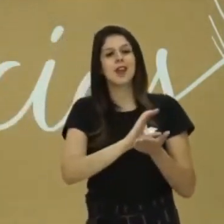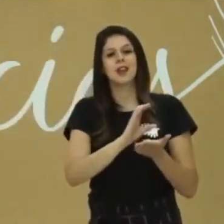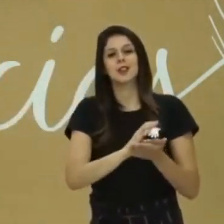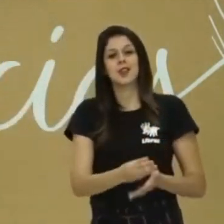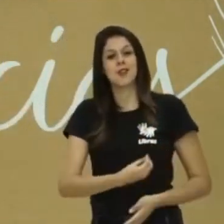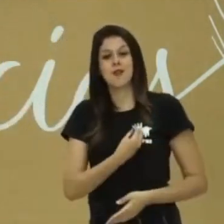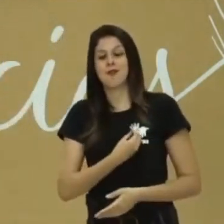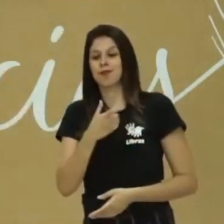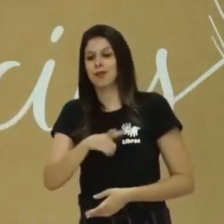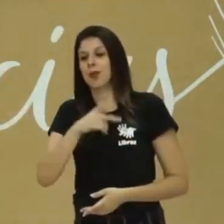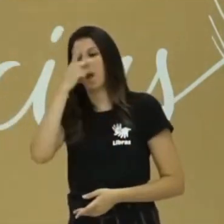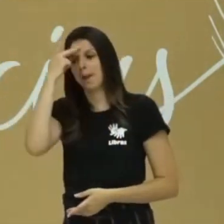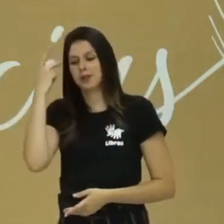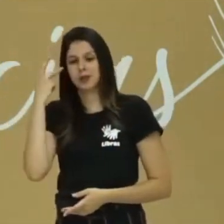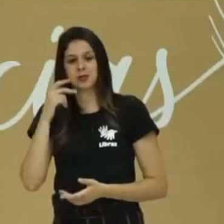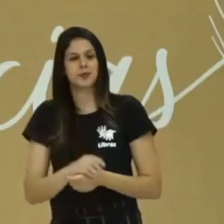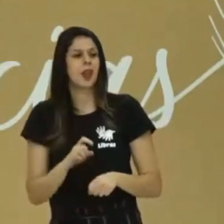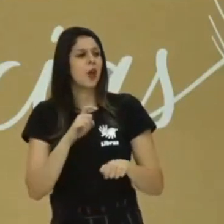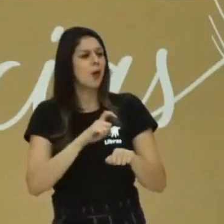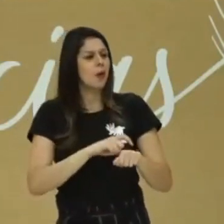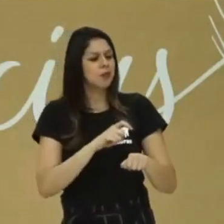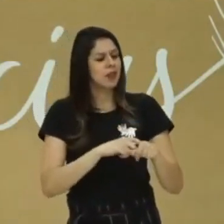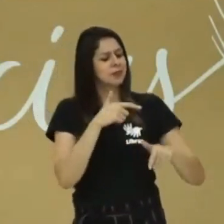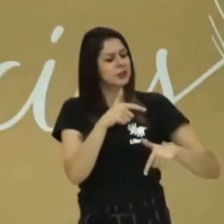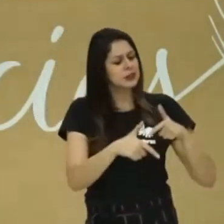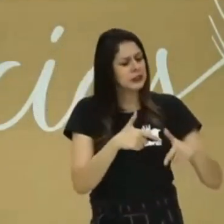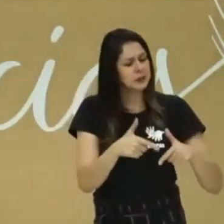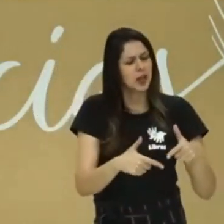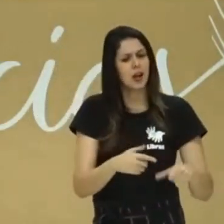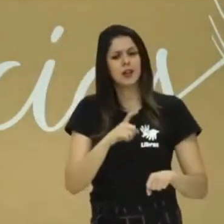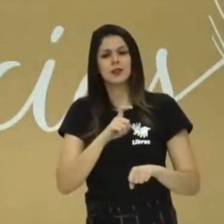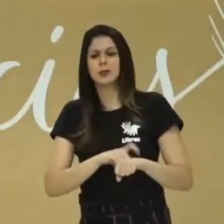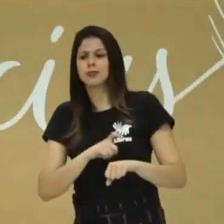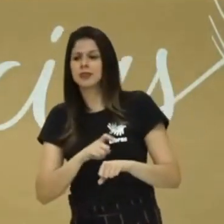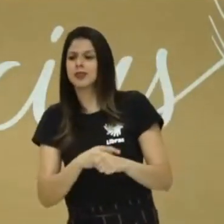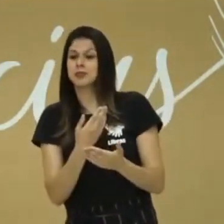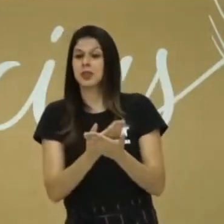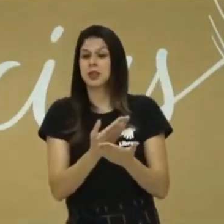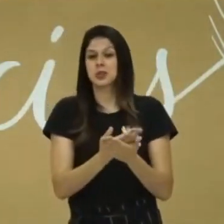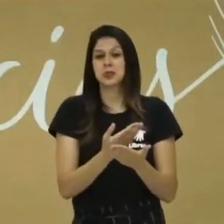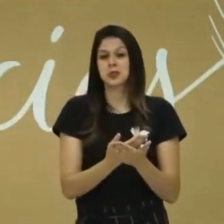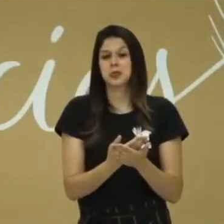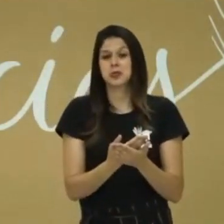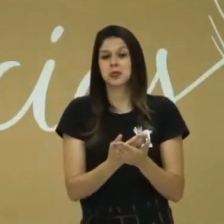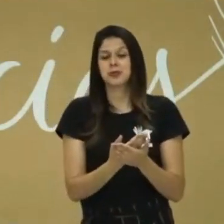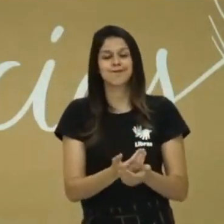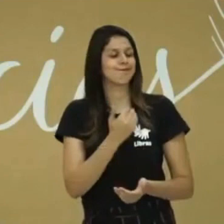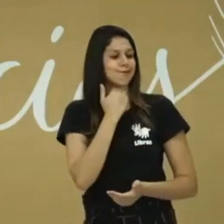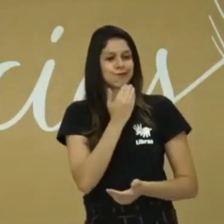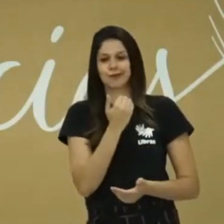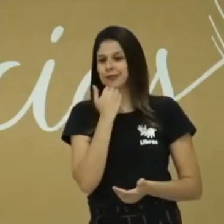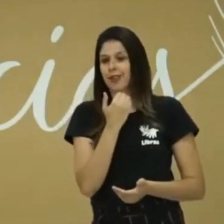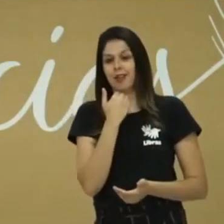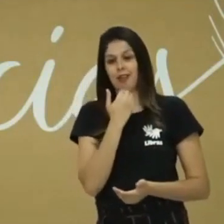e o tempo investido no seu trabalho nos estudos e se quiser vir a isso na